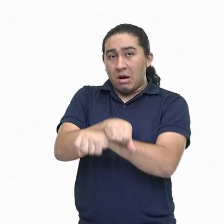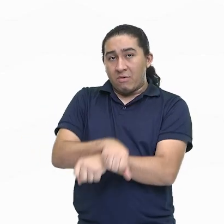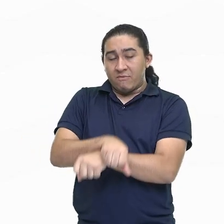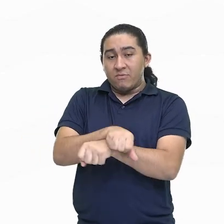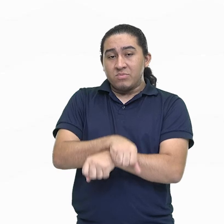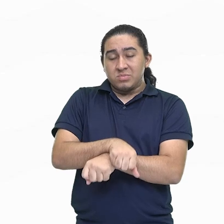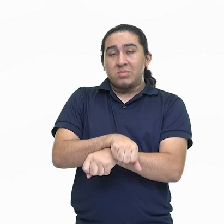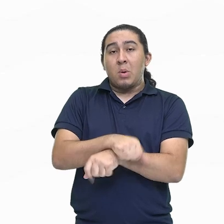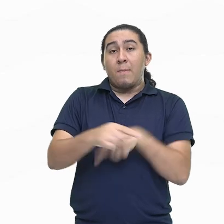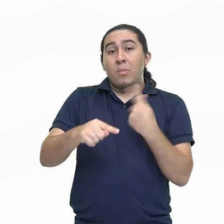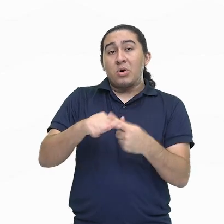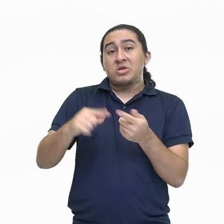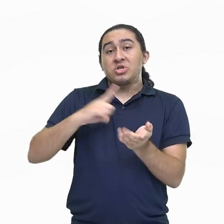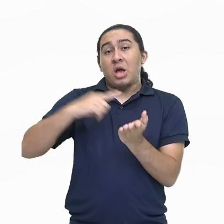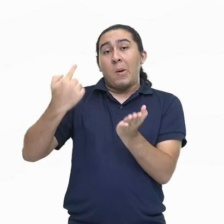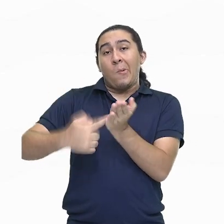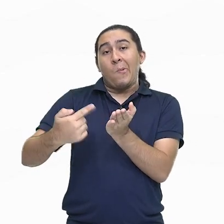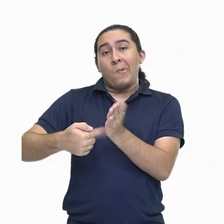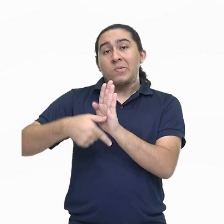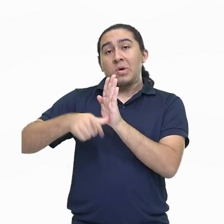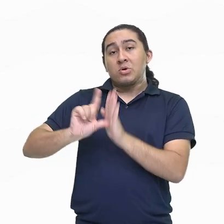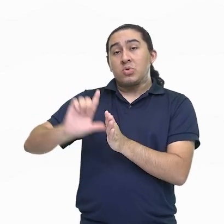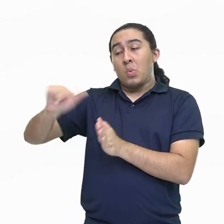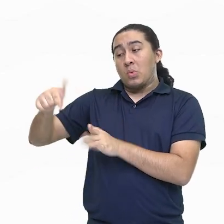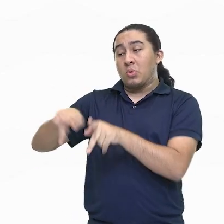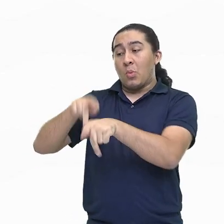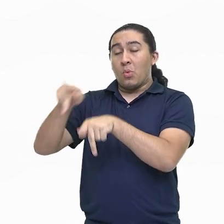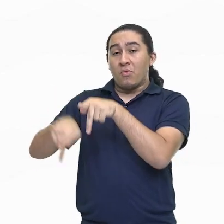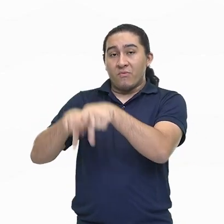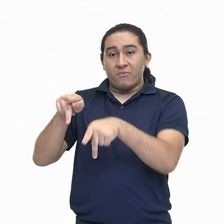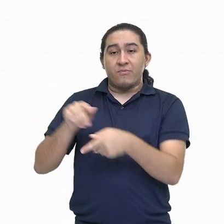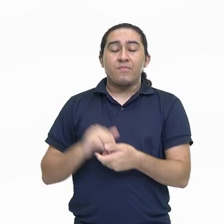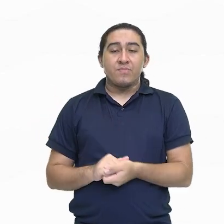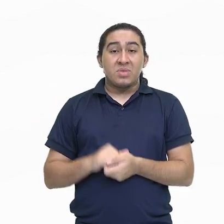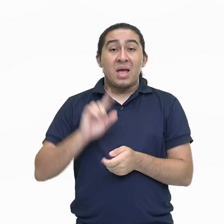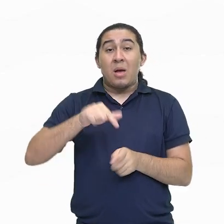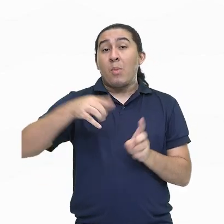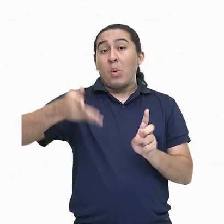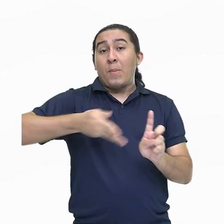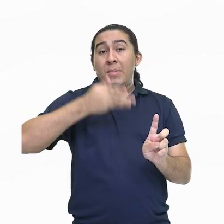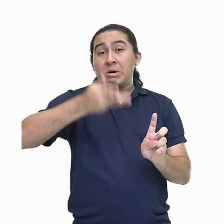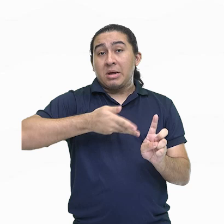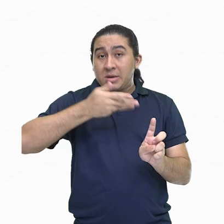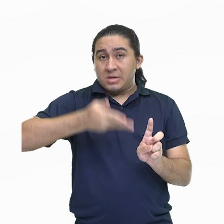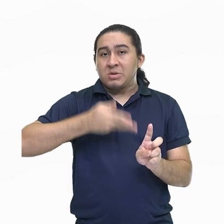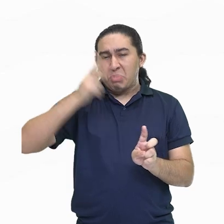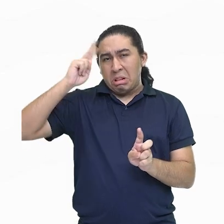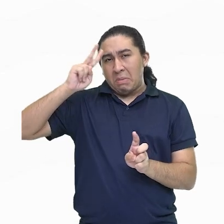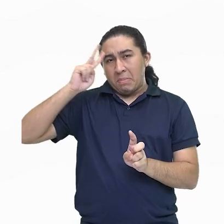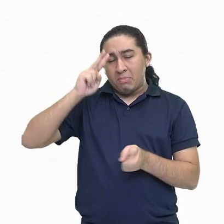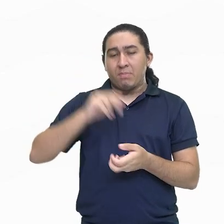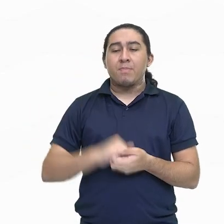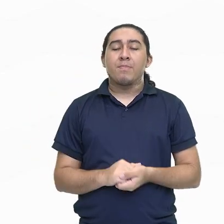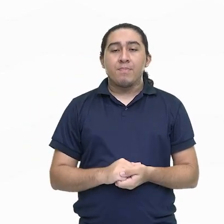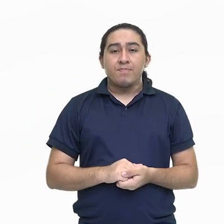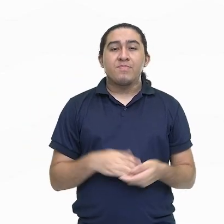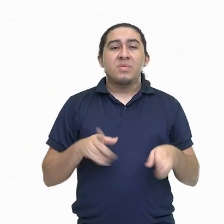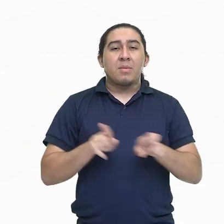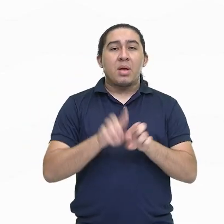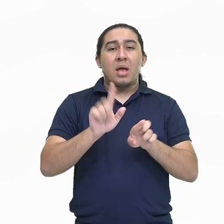Então, essas estruturas meio arredondadas, eles faziam aí uma referência,